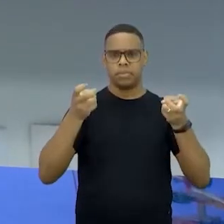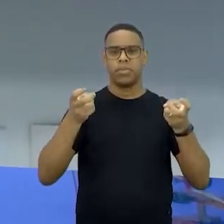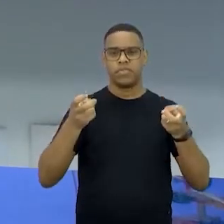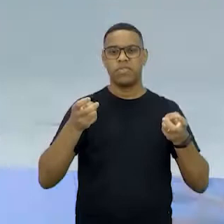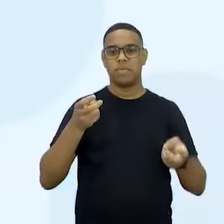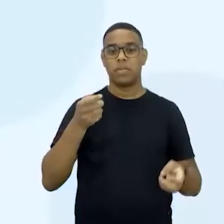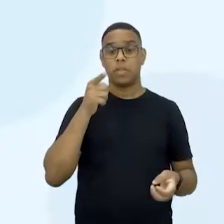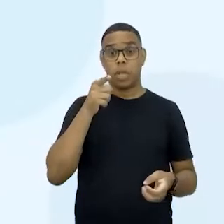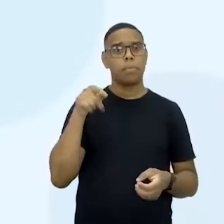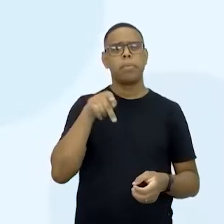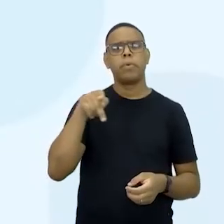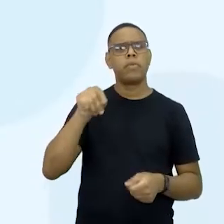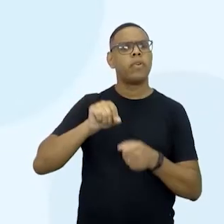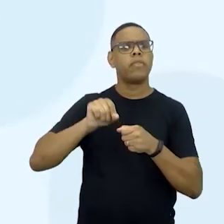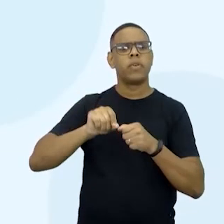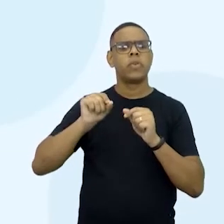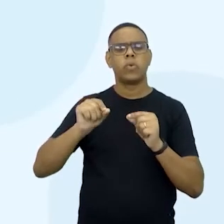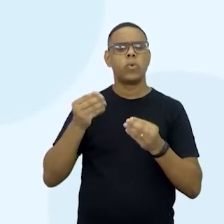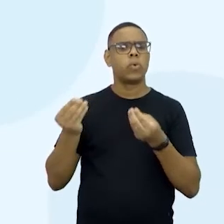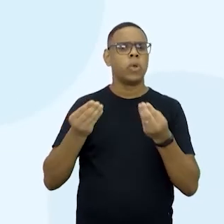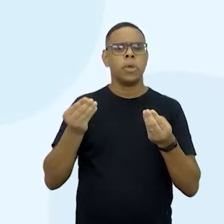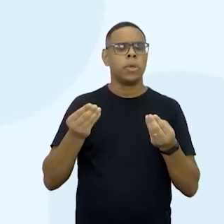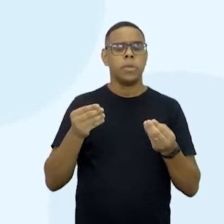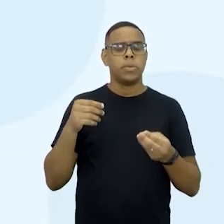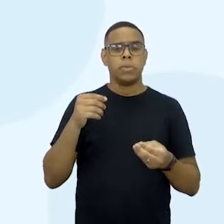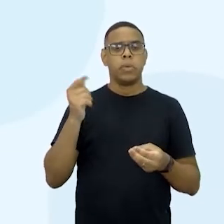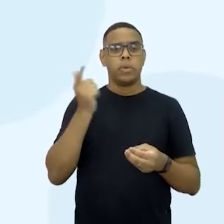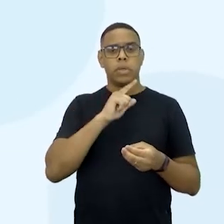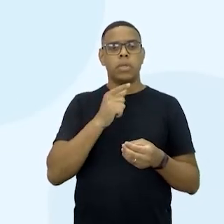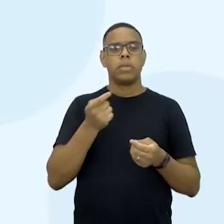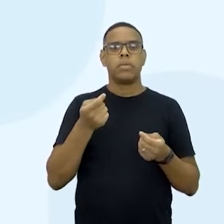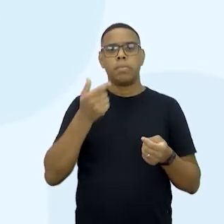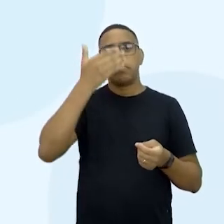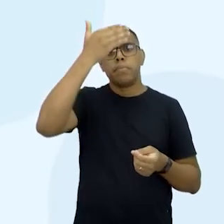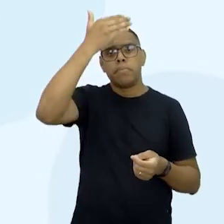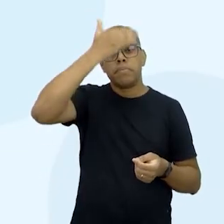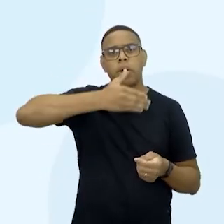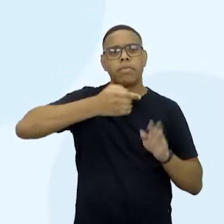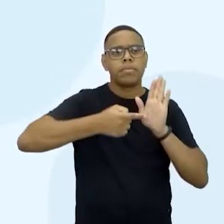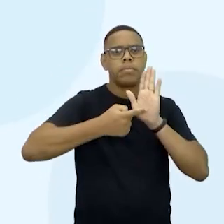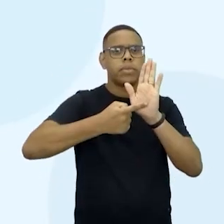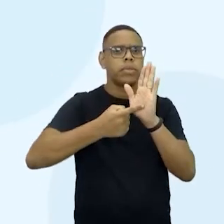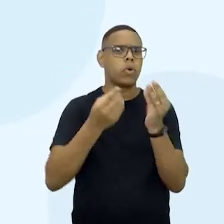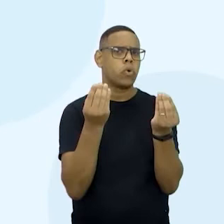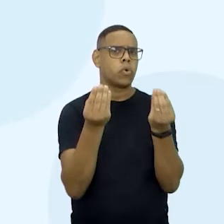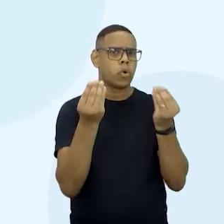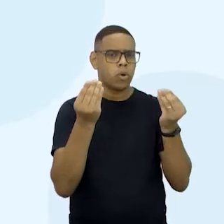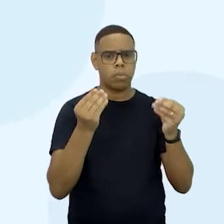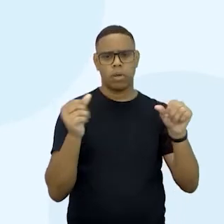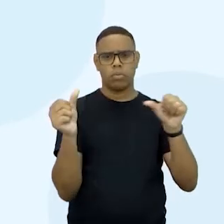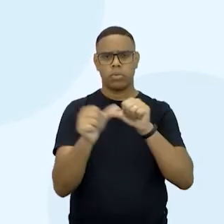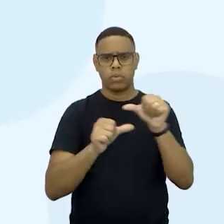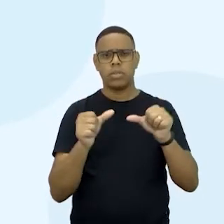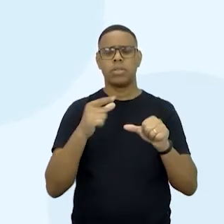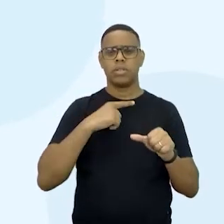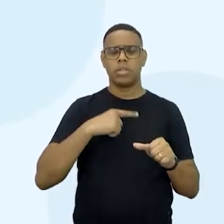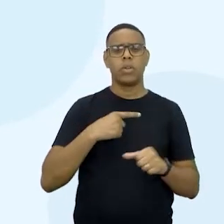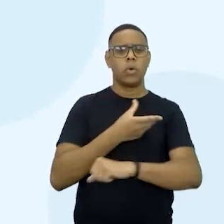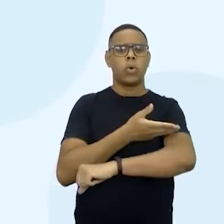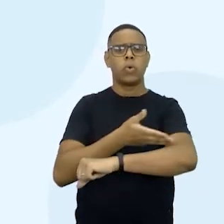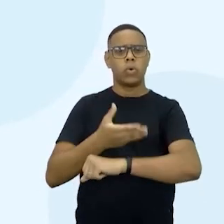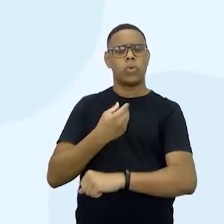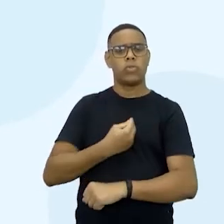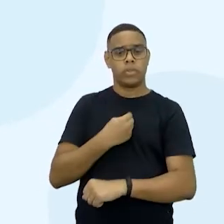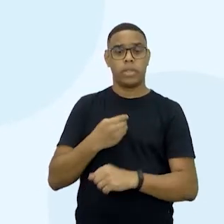olha só o que que ela fez né como que ela conseguiu então comprovar essa questão não é da mudança por exemplo de